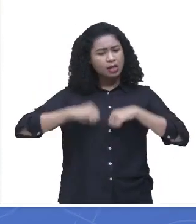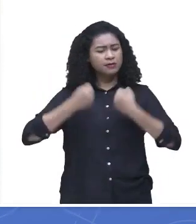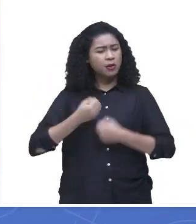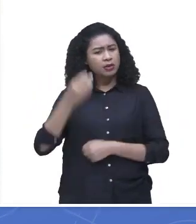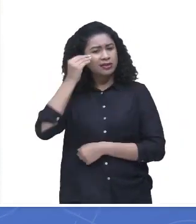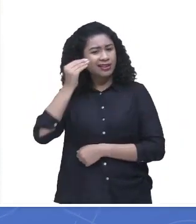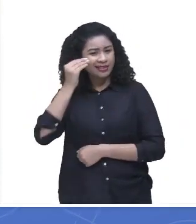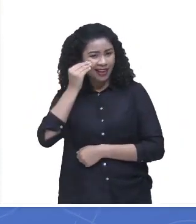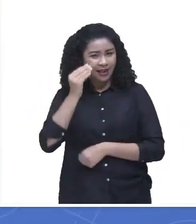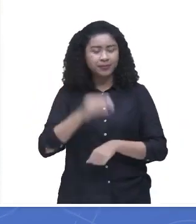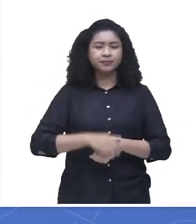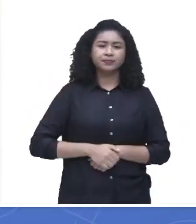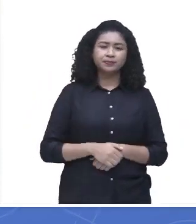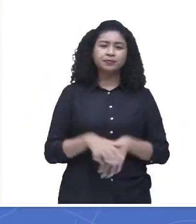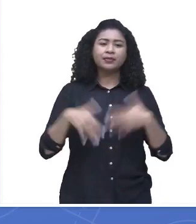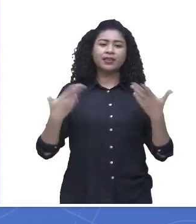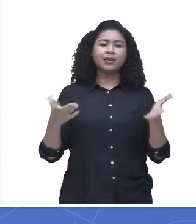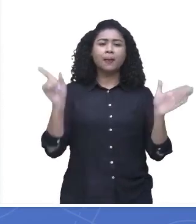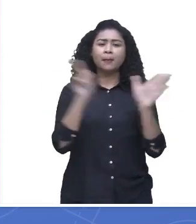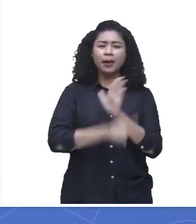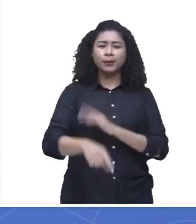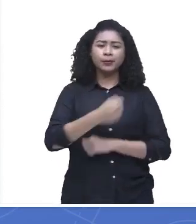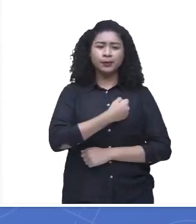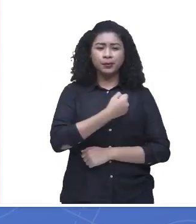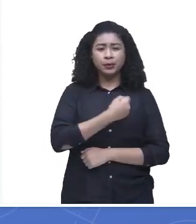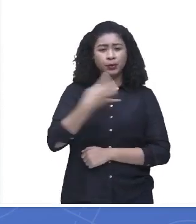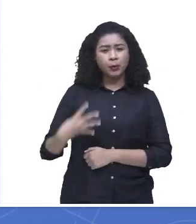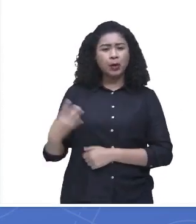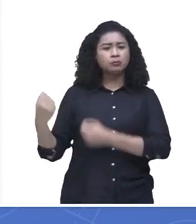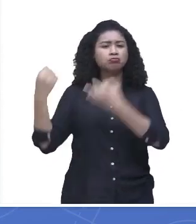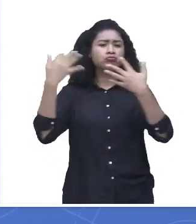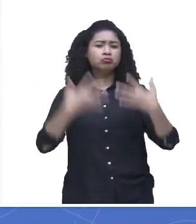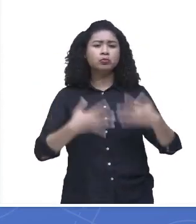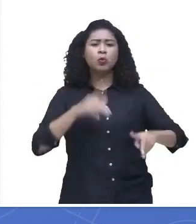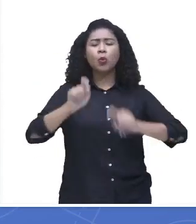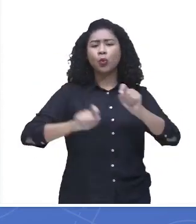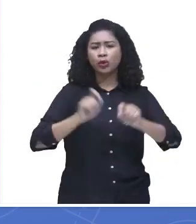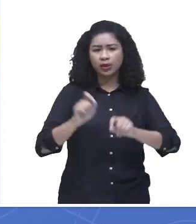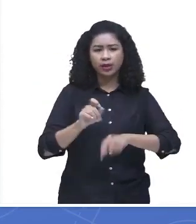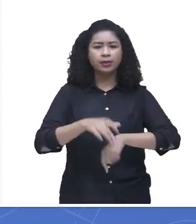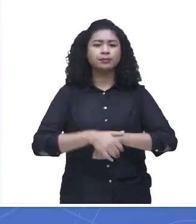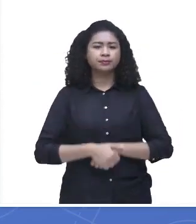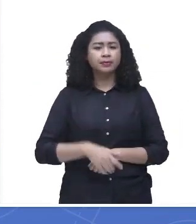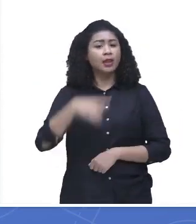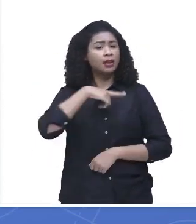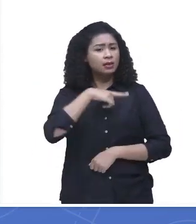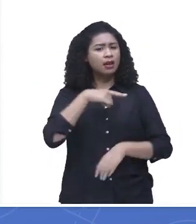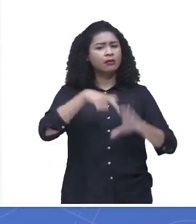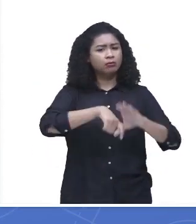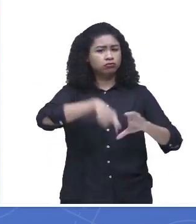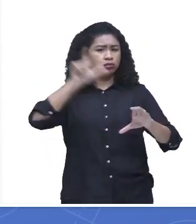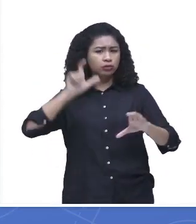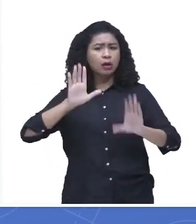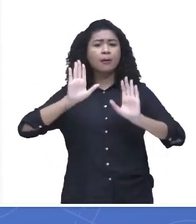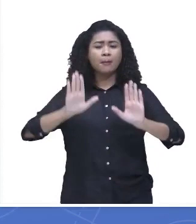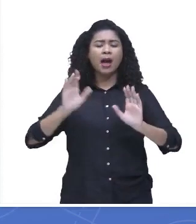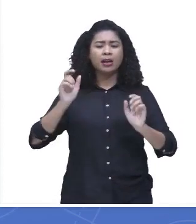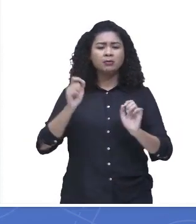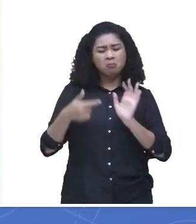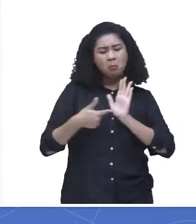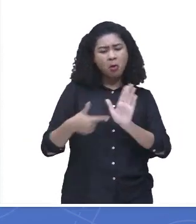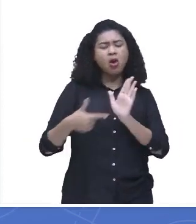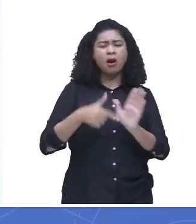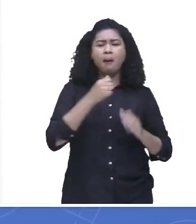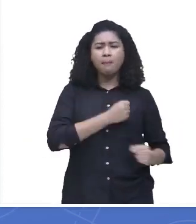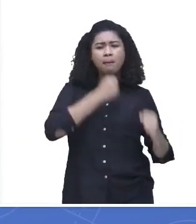enunciado diz o seguinte, né? O que ele está falando aí? Que aí houve a declaração e nós vamos legitimar o nosso poder nessas